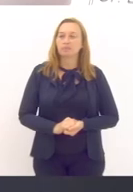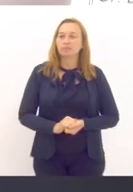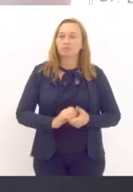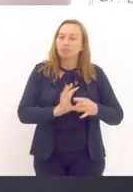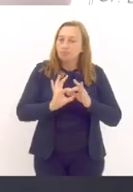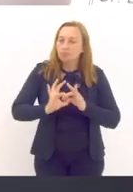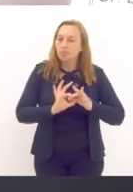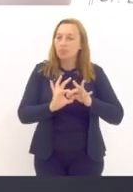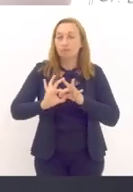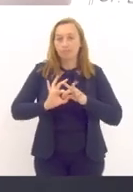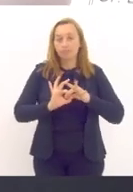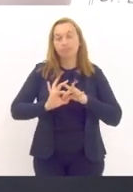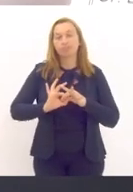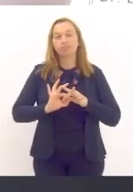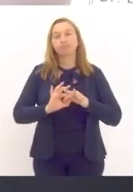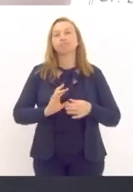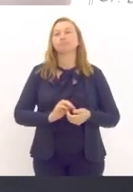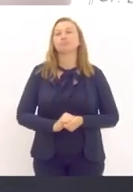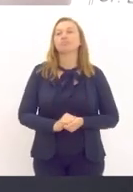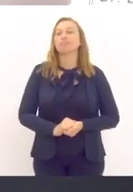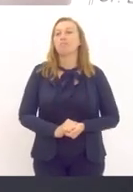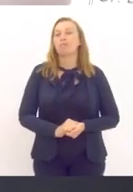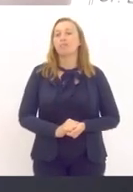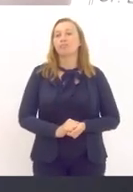harmônica, né?